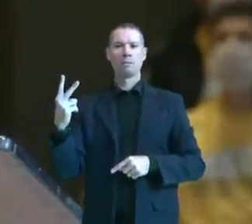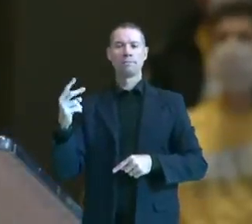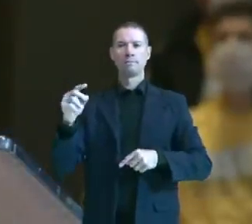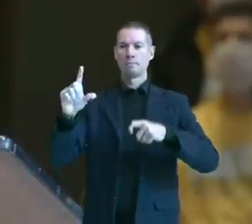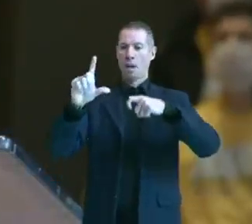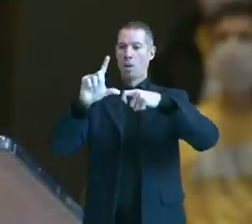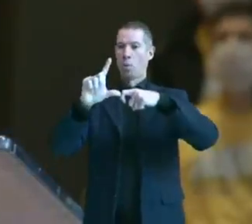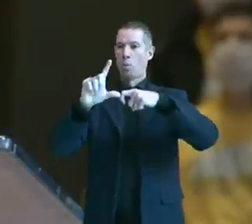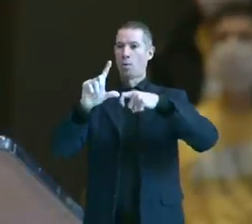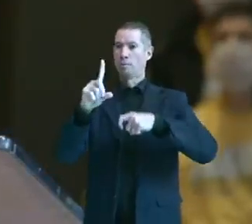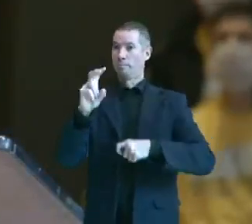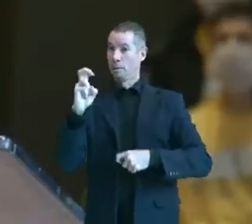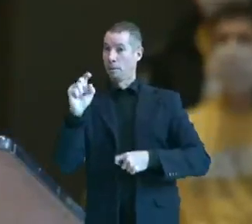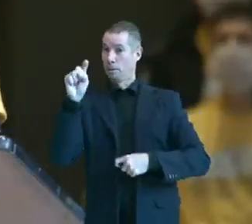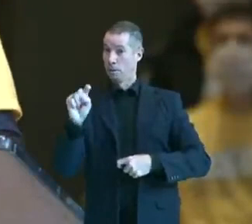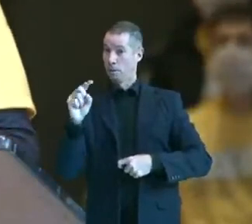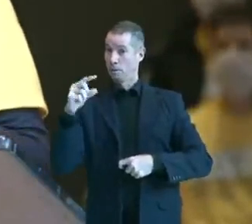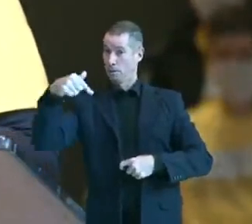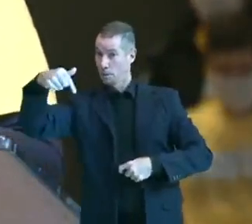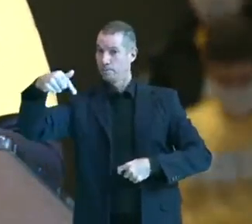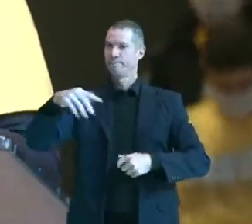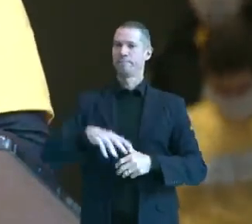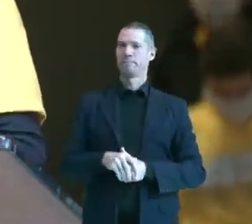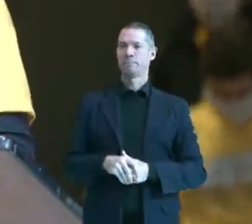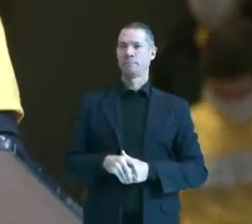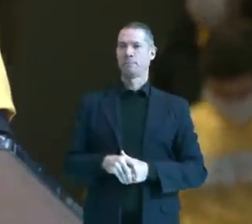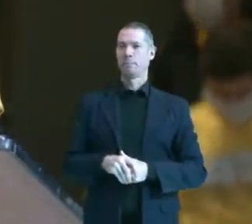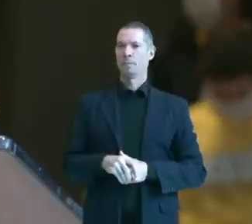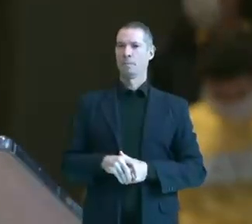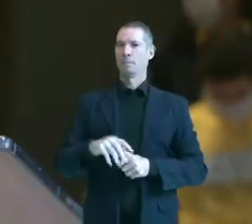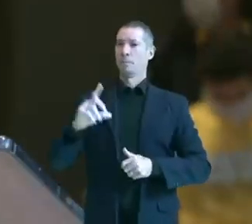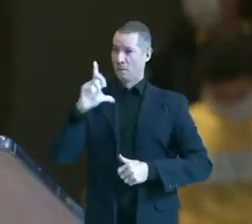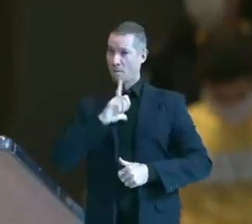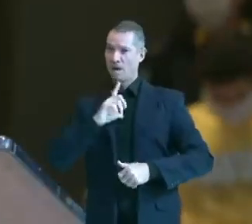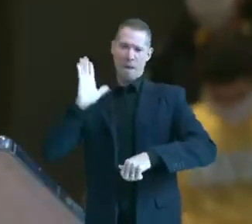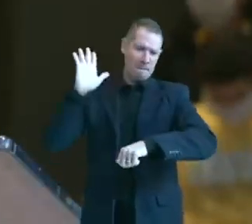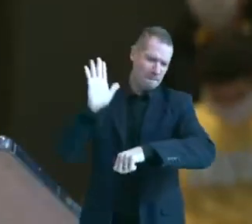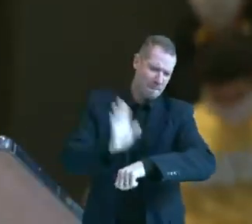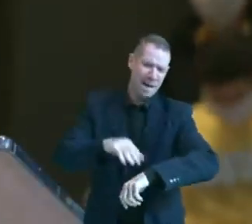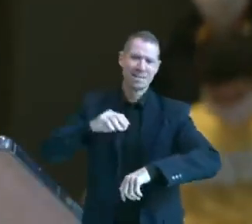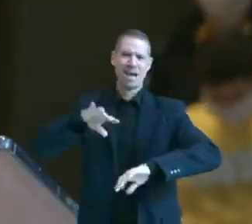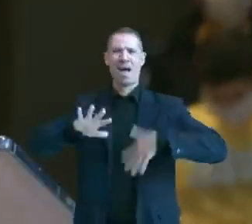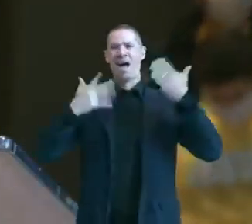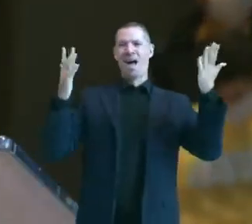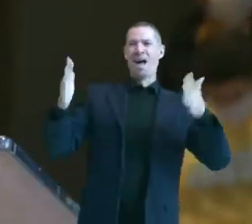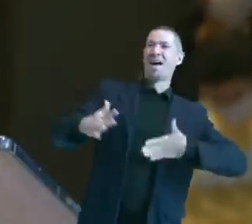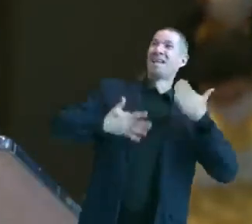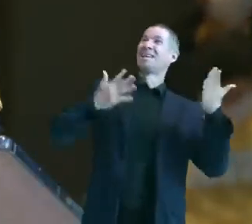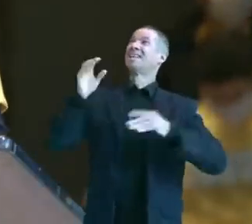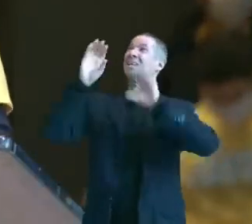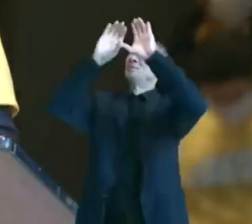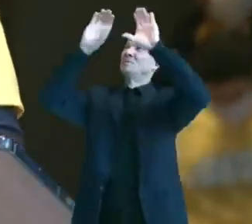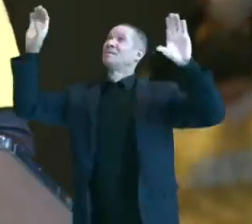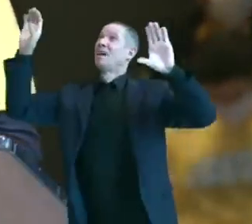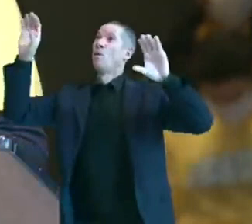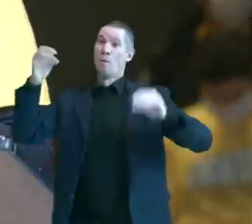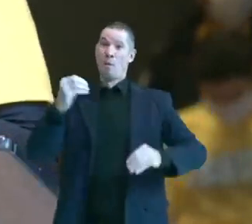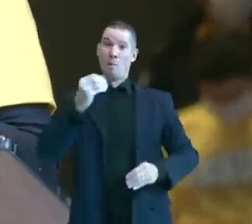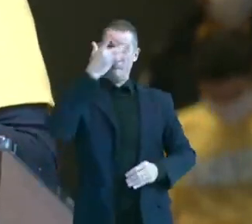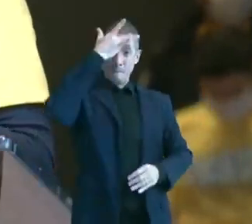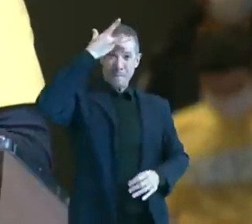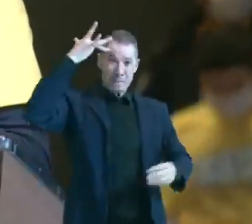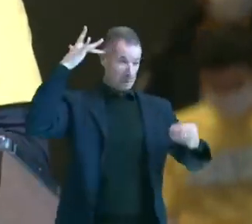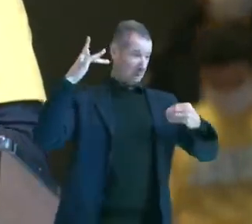Lucas 15, versículo 7 diz o seguinte: haverá mais alegria no céu por um pecador que se